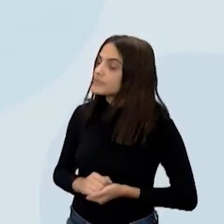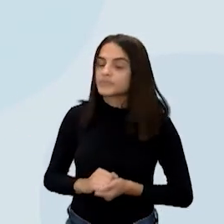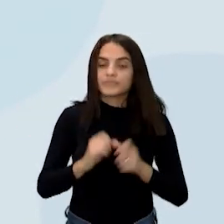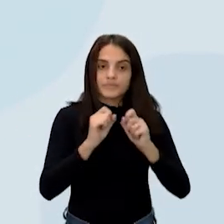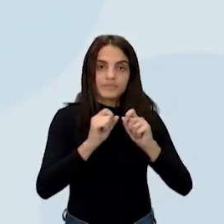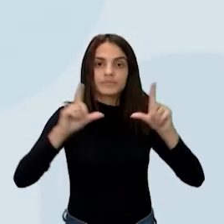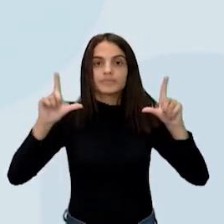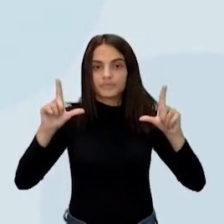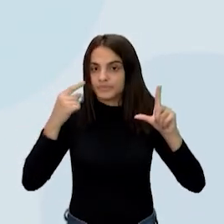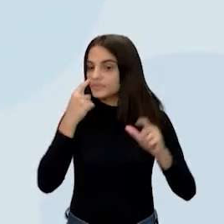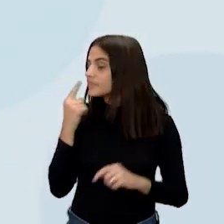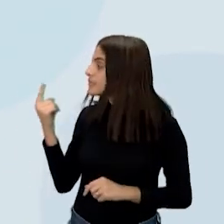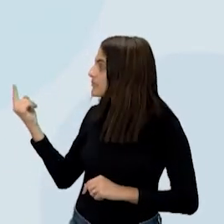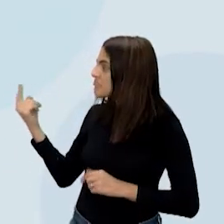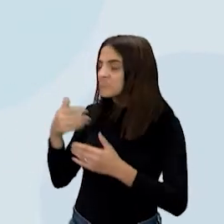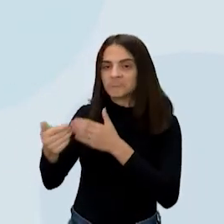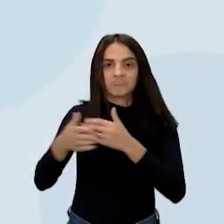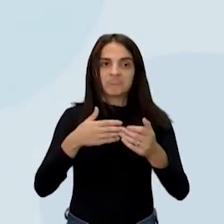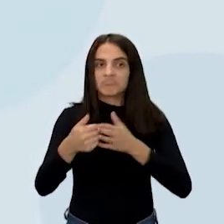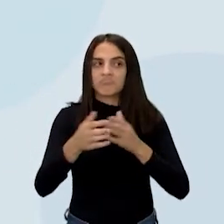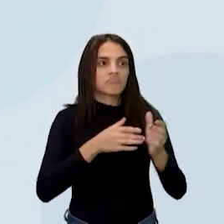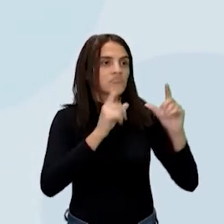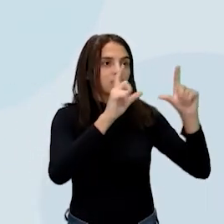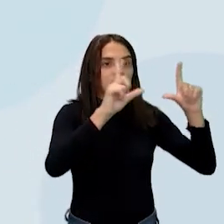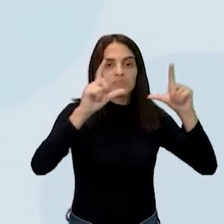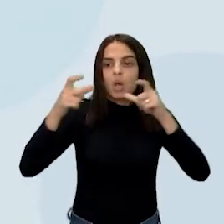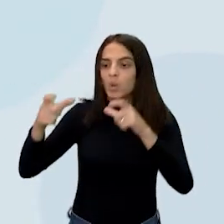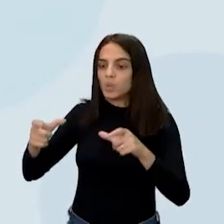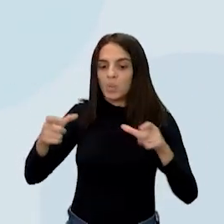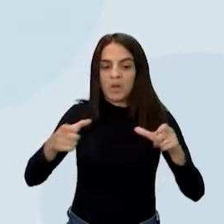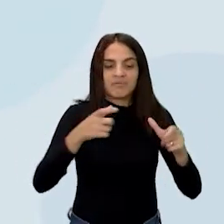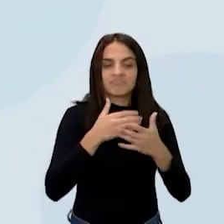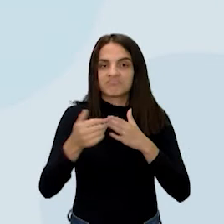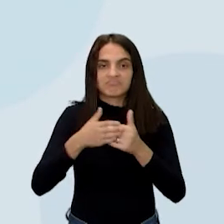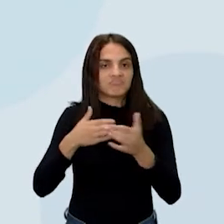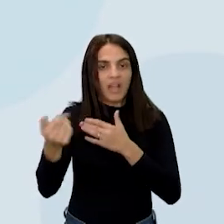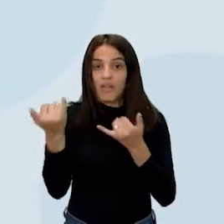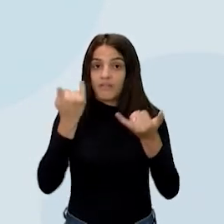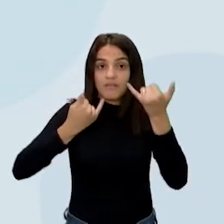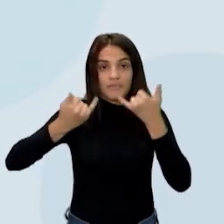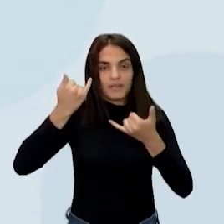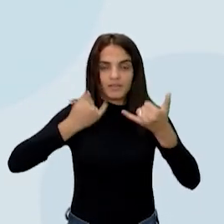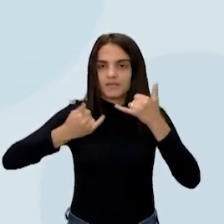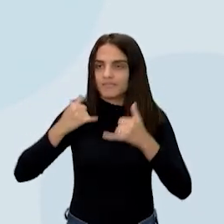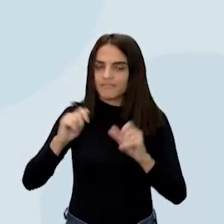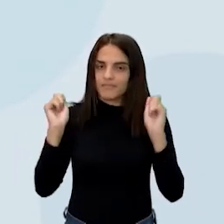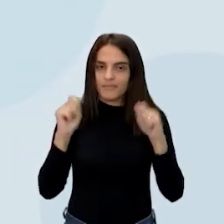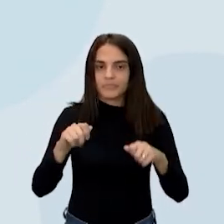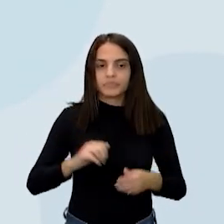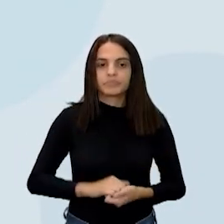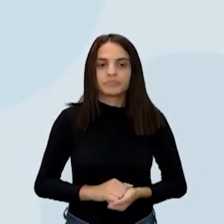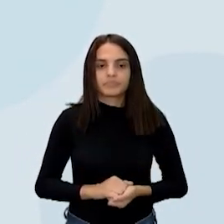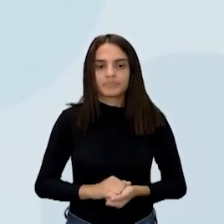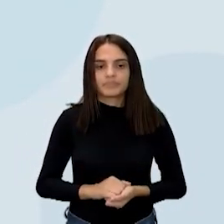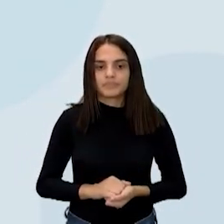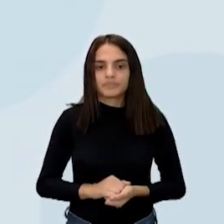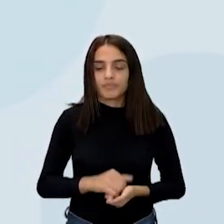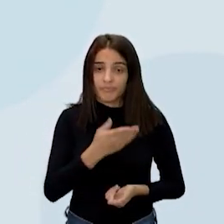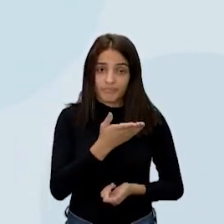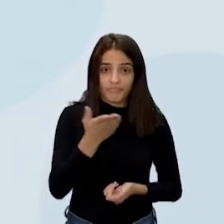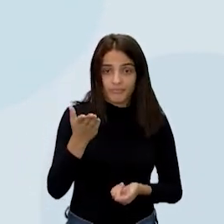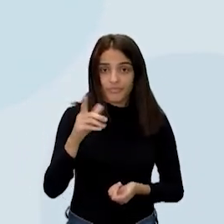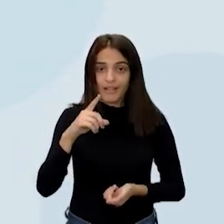pode ser colocado em qualquer lugar e veiculando uma informação, uma campanha, né? Sim. E pensar aí que, embora nós